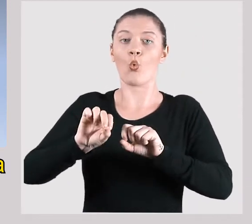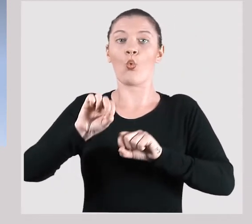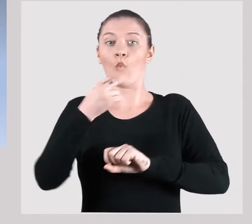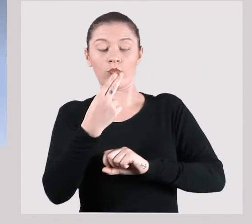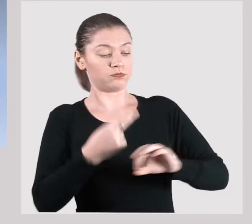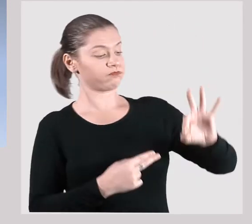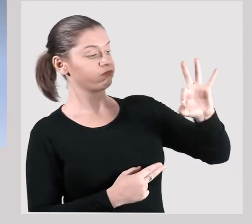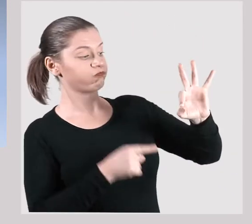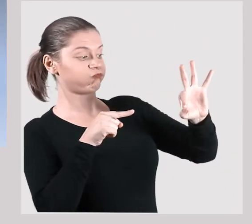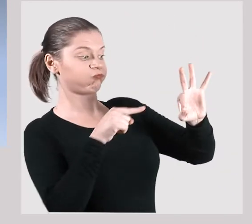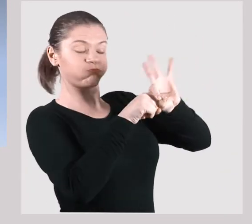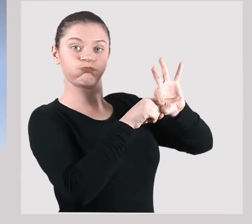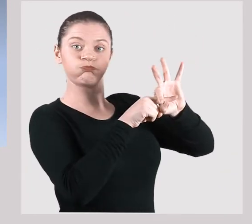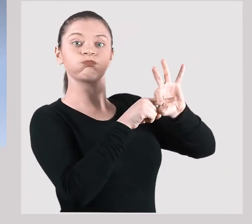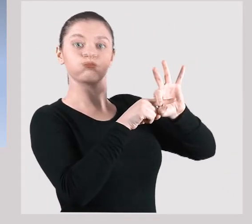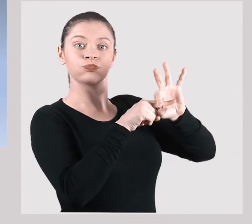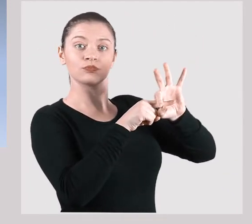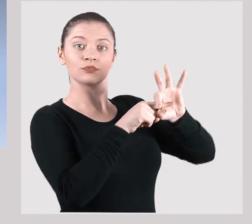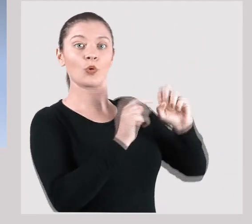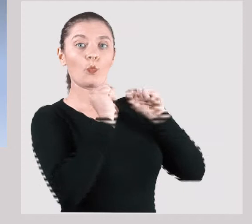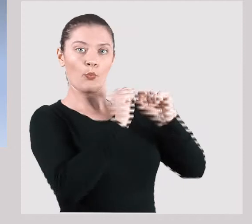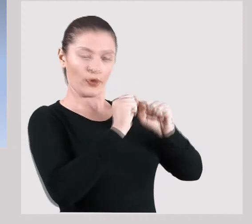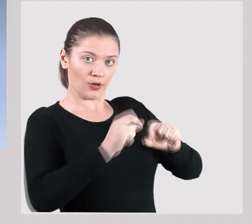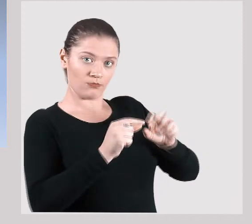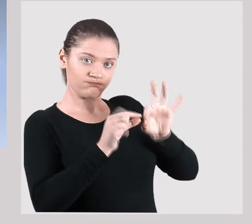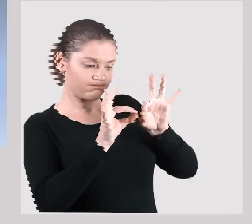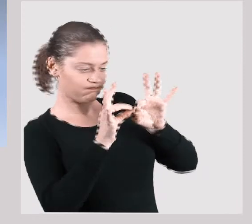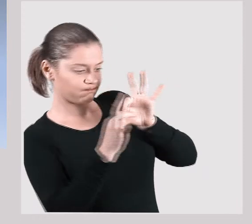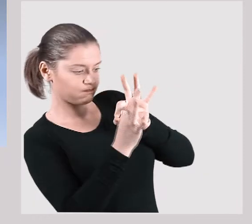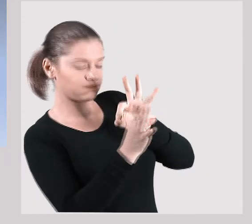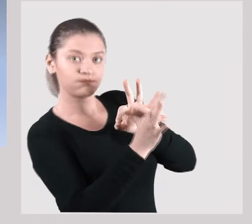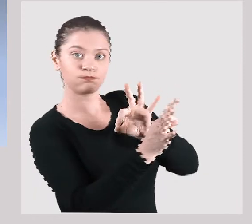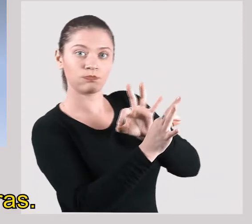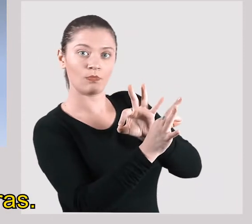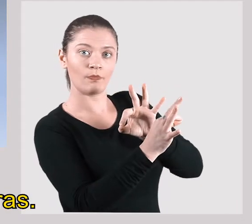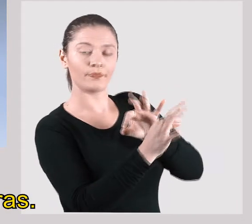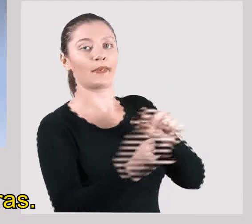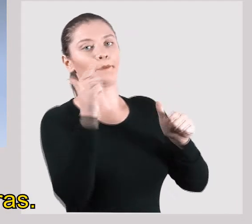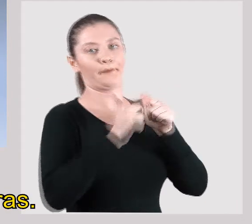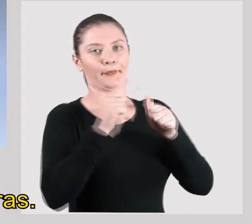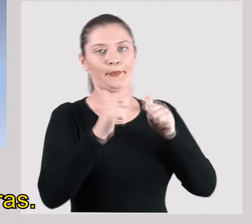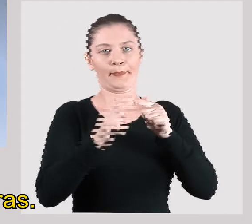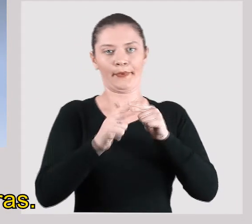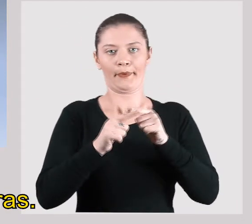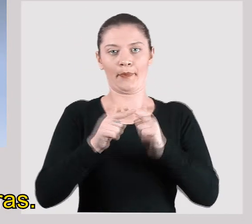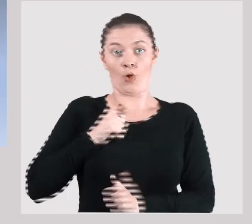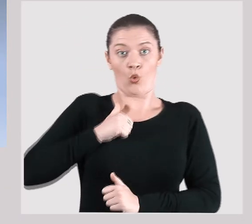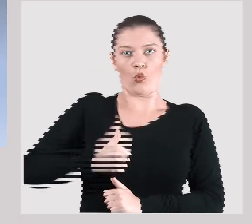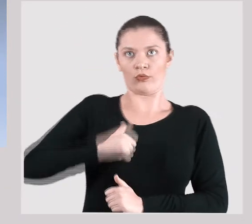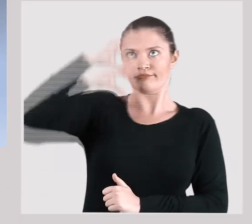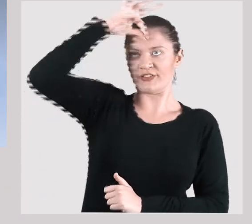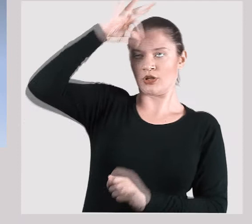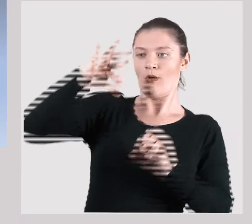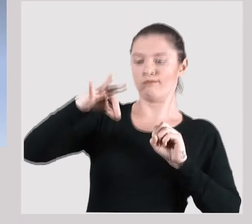reto, né? Então pode abrir um canal e sair fezes pela vagina. Então são complicações e N outras,